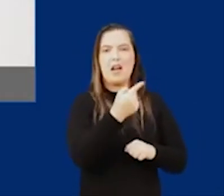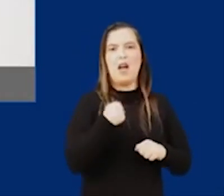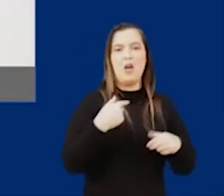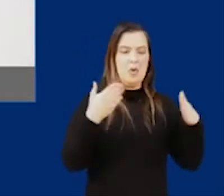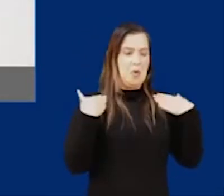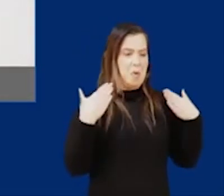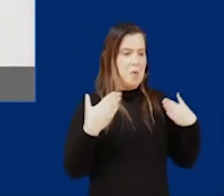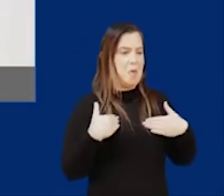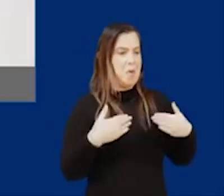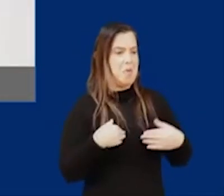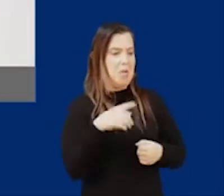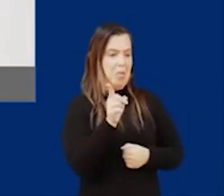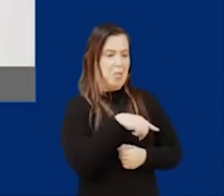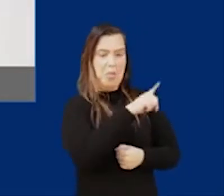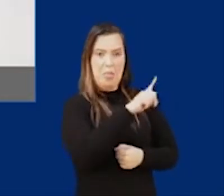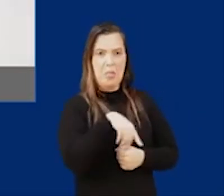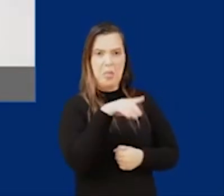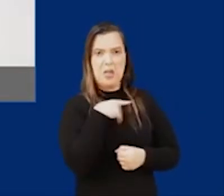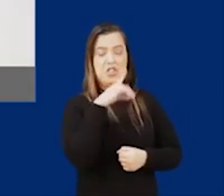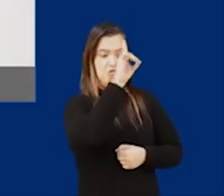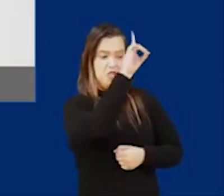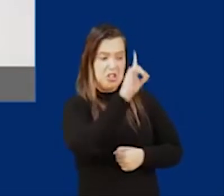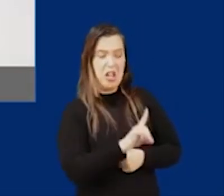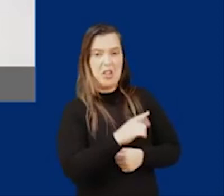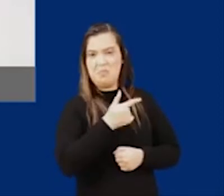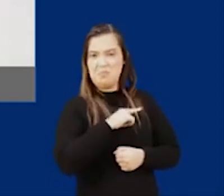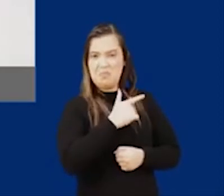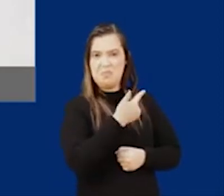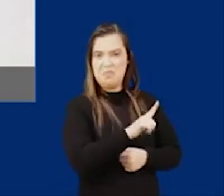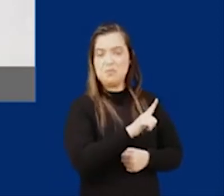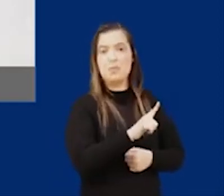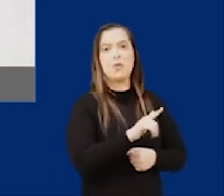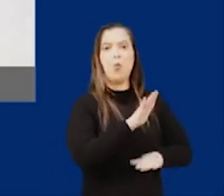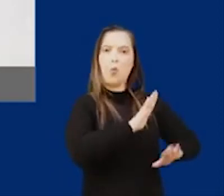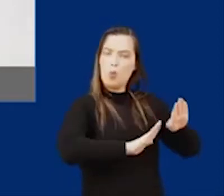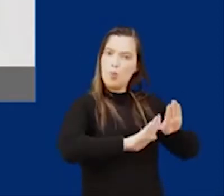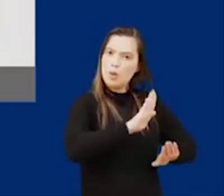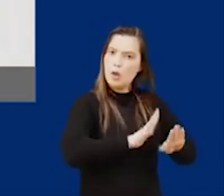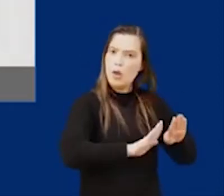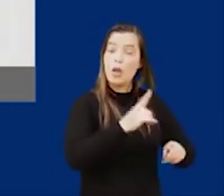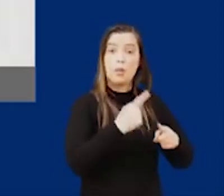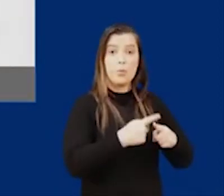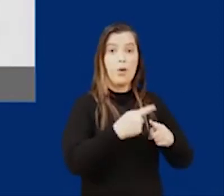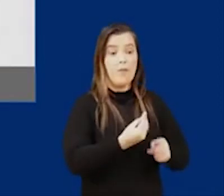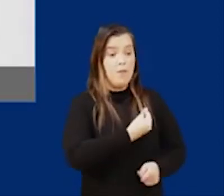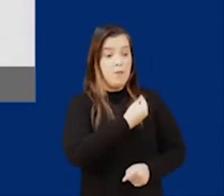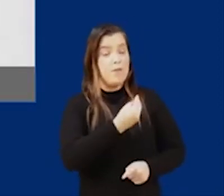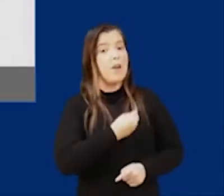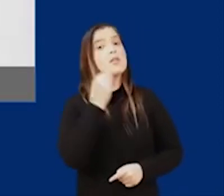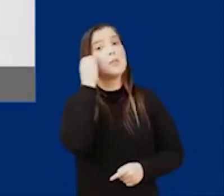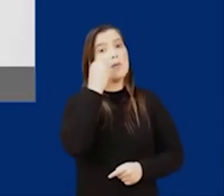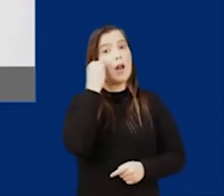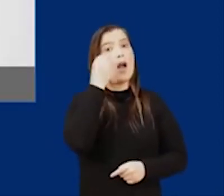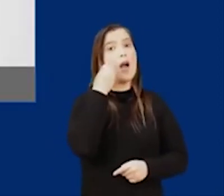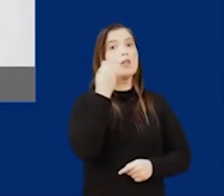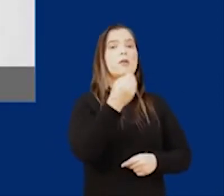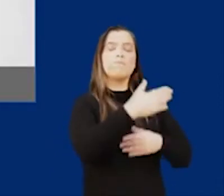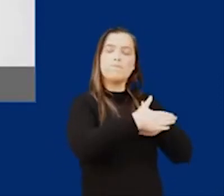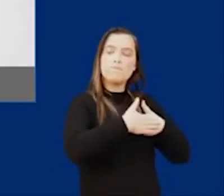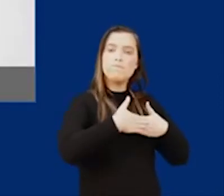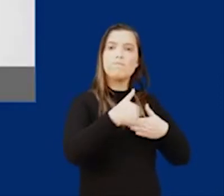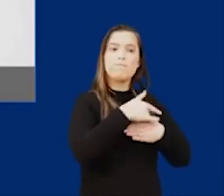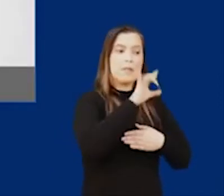corpos, né, os seus direitos a viver essa experiência com acolhimento. Cada